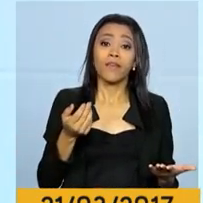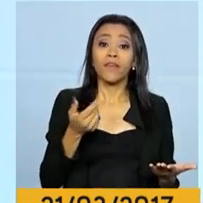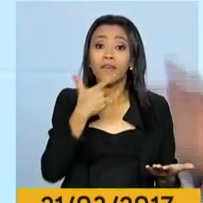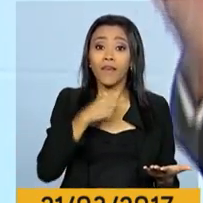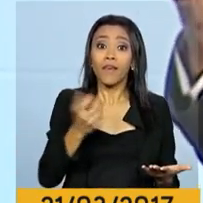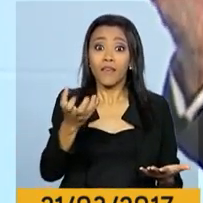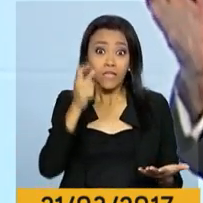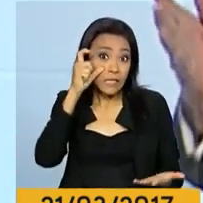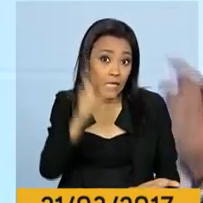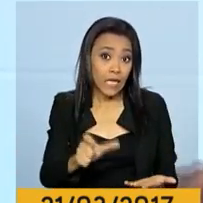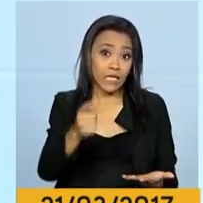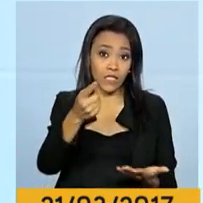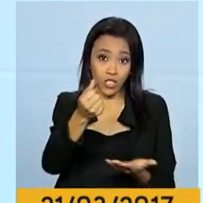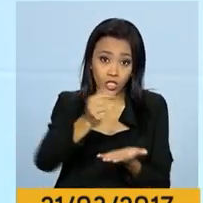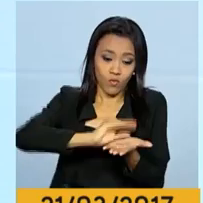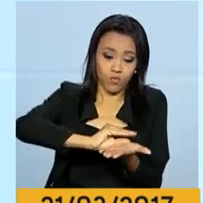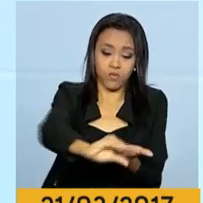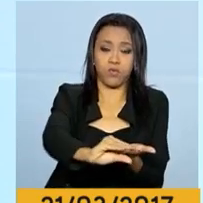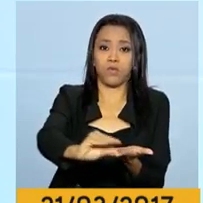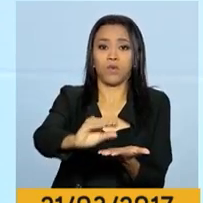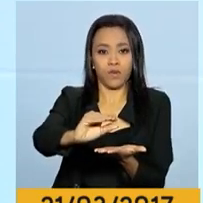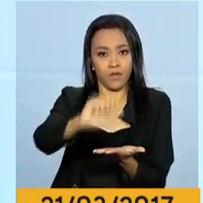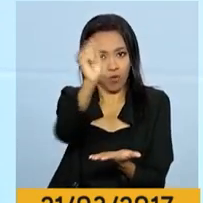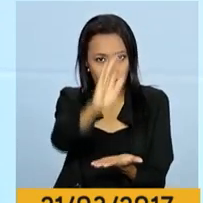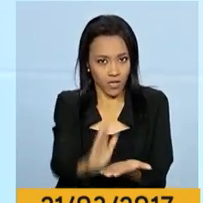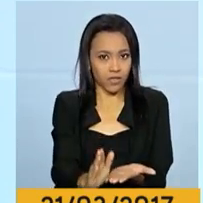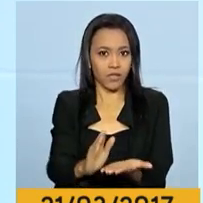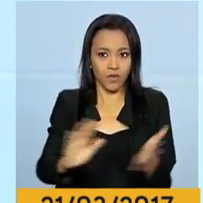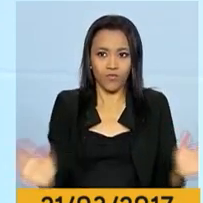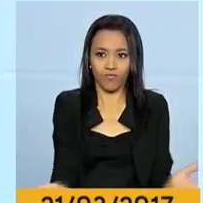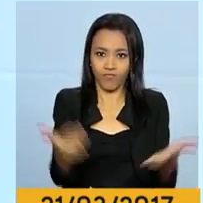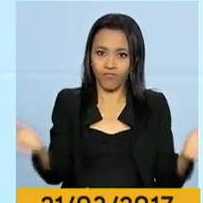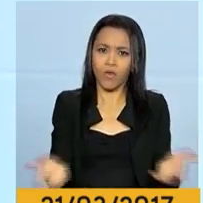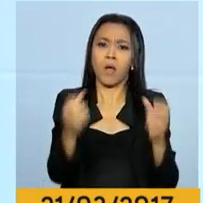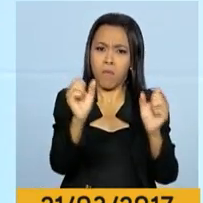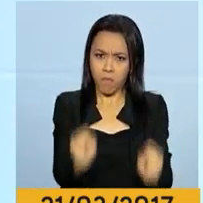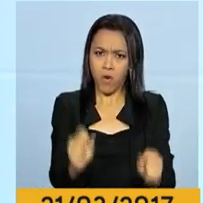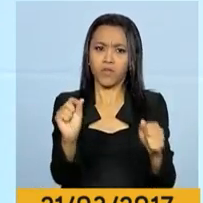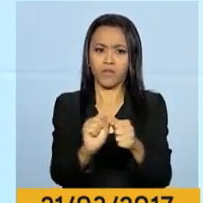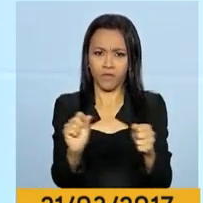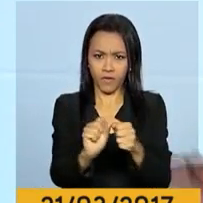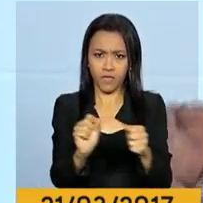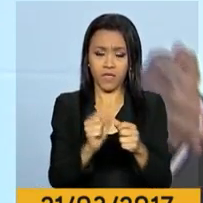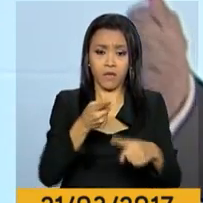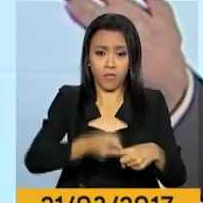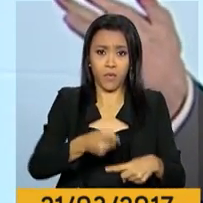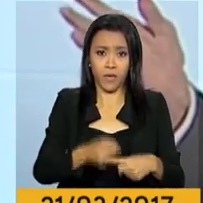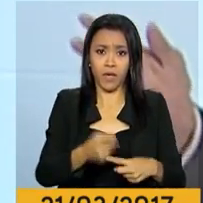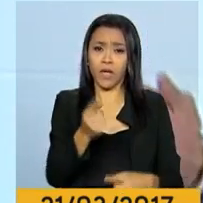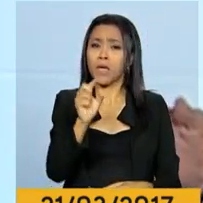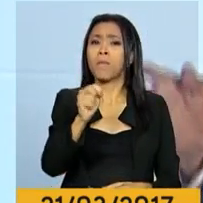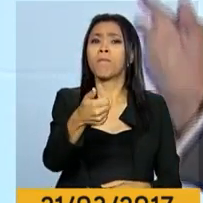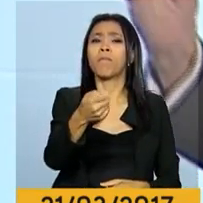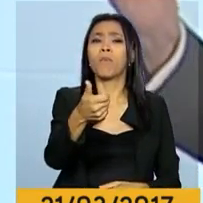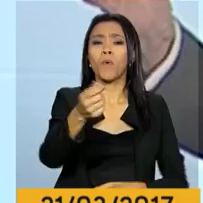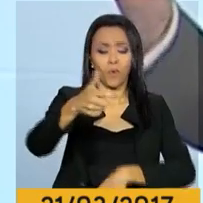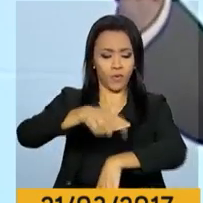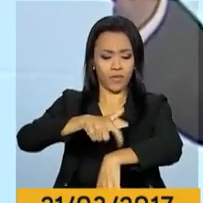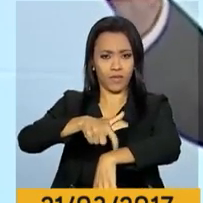investir no Brasil, como dizia ontem o Dr. Hélio lá na Câmara de Comércio, podem fazê-lo, porque em pouquíssimo tempo,